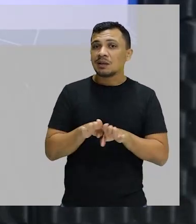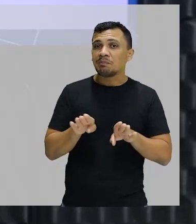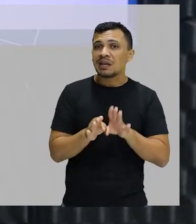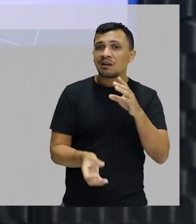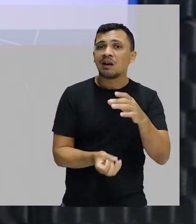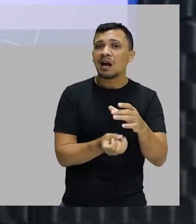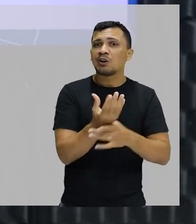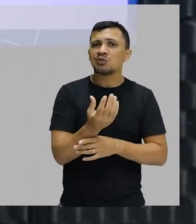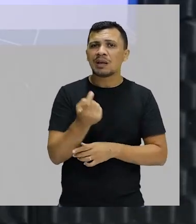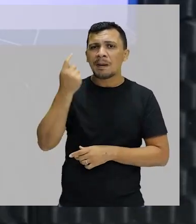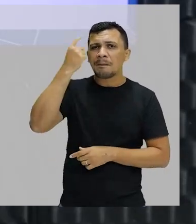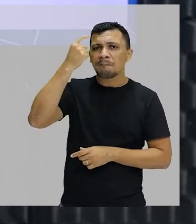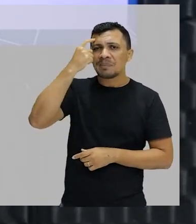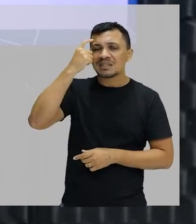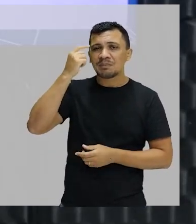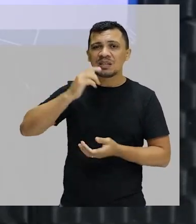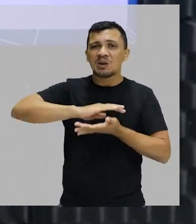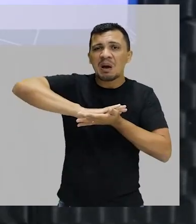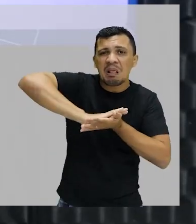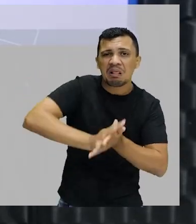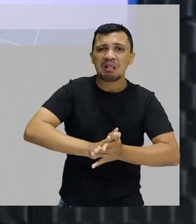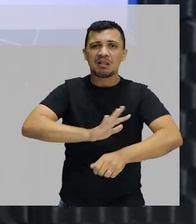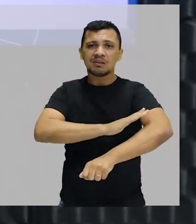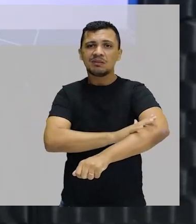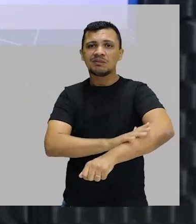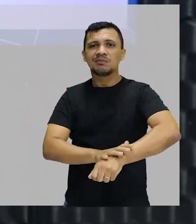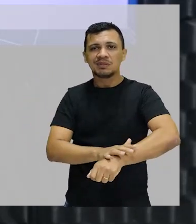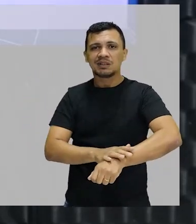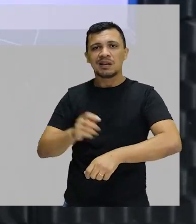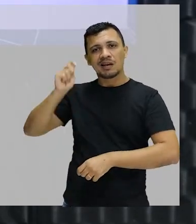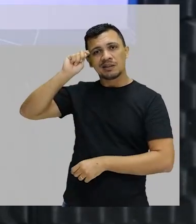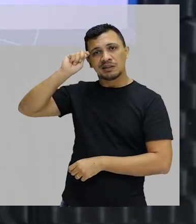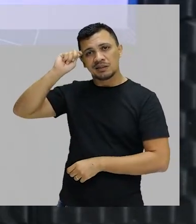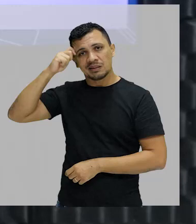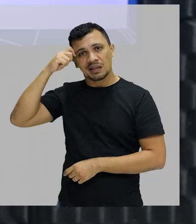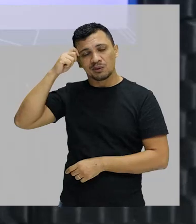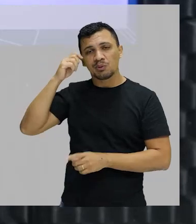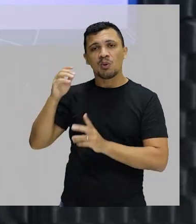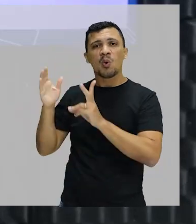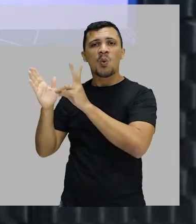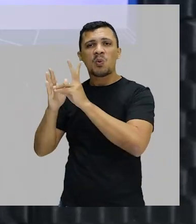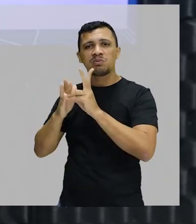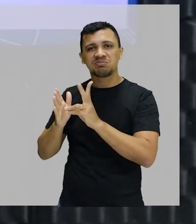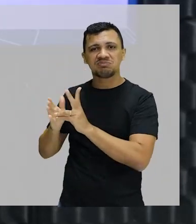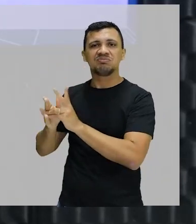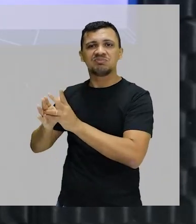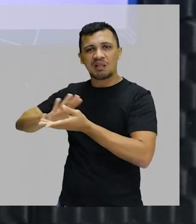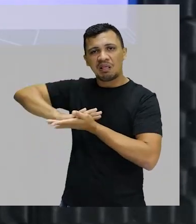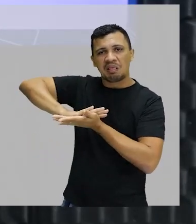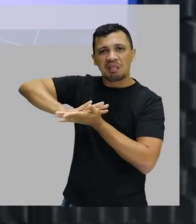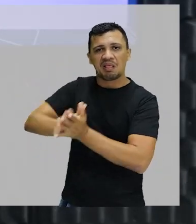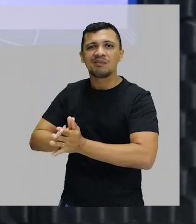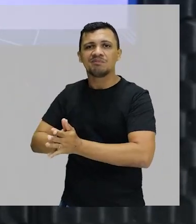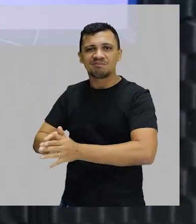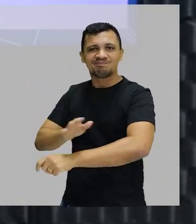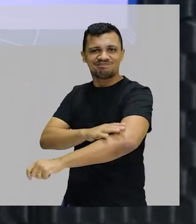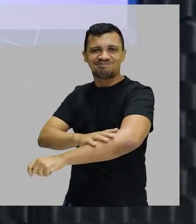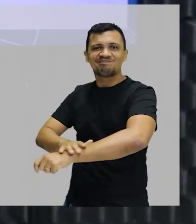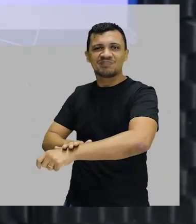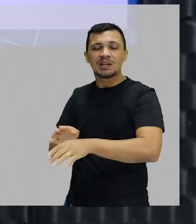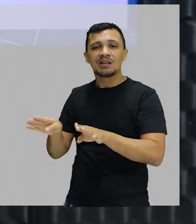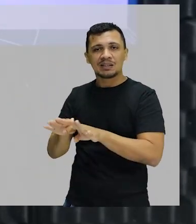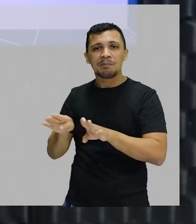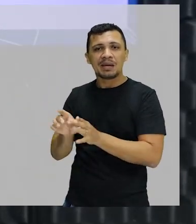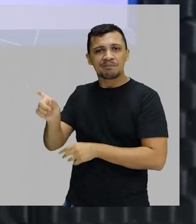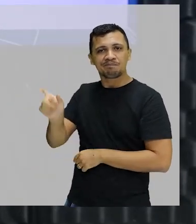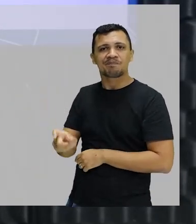pensamento racista acerca da identidade de pessoas negras, pretas e indígenas no país. Os mulatos incluídos também nesse grande